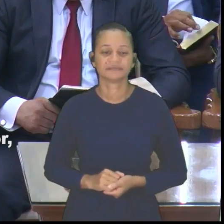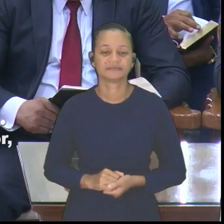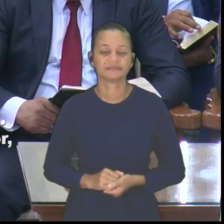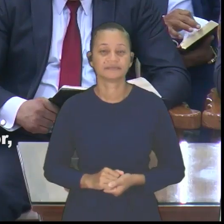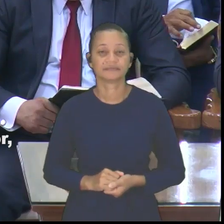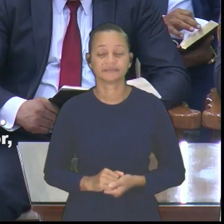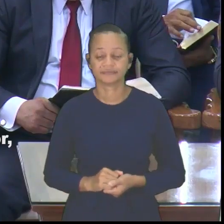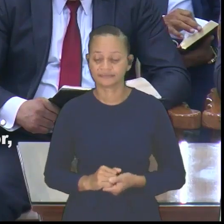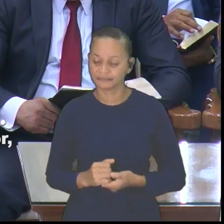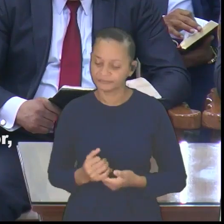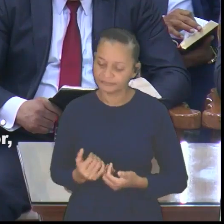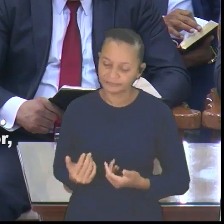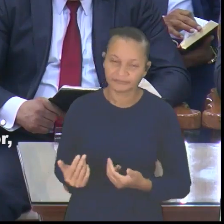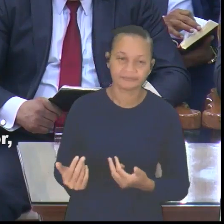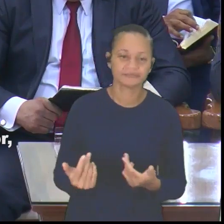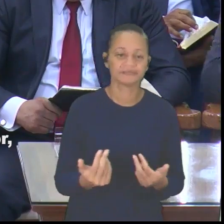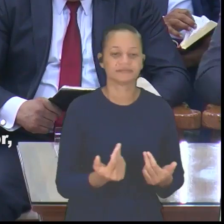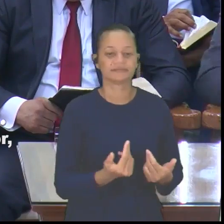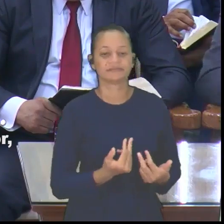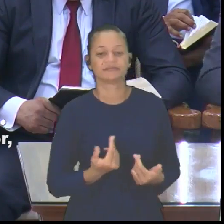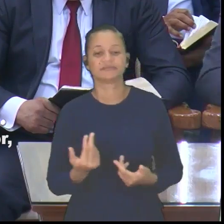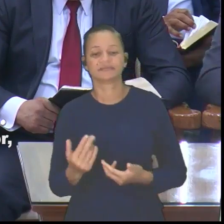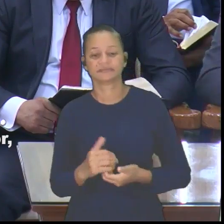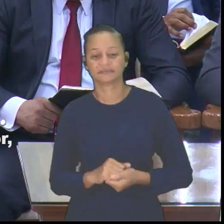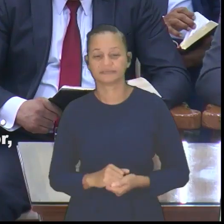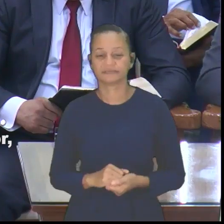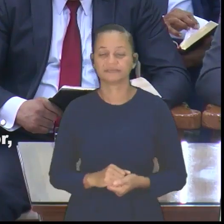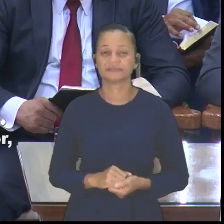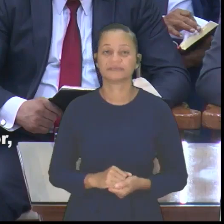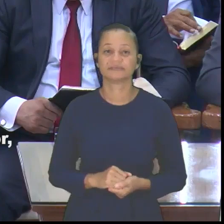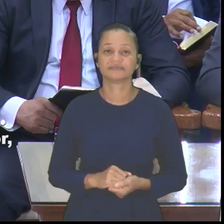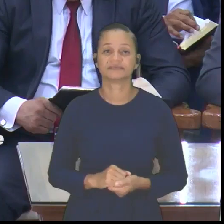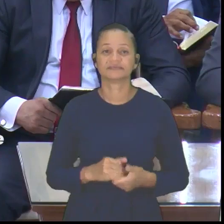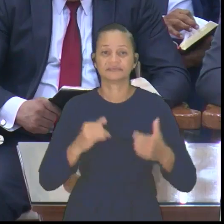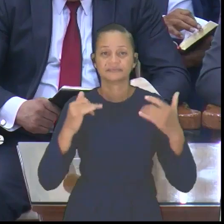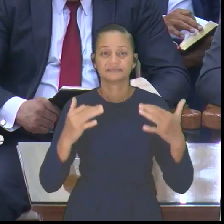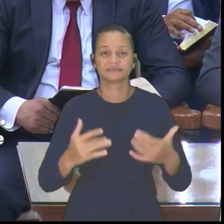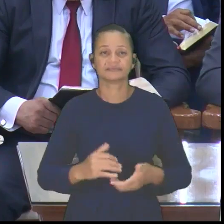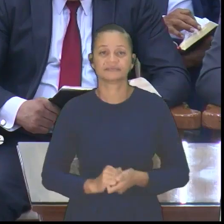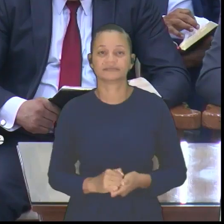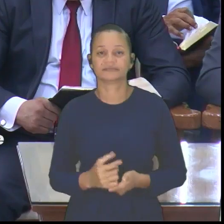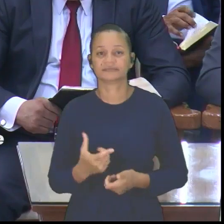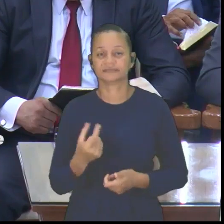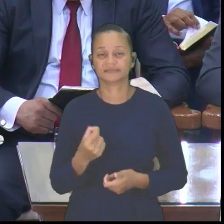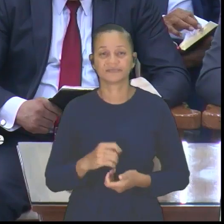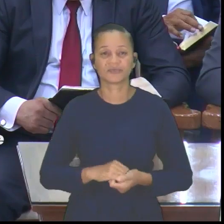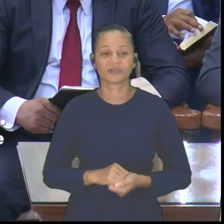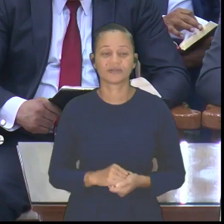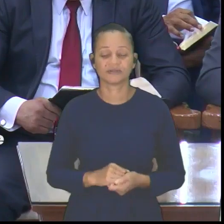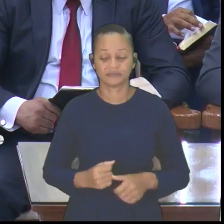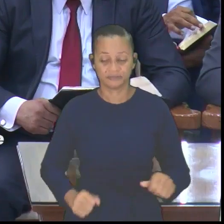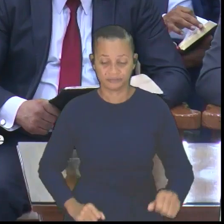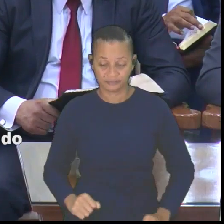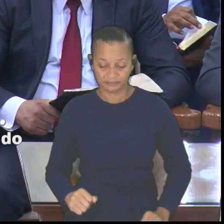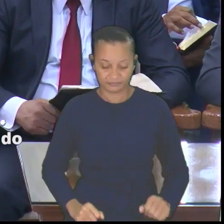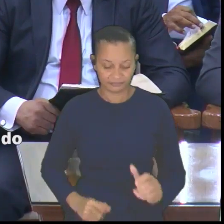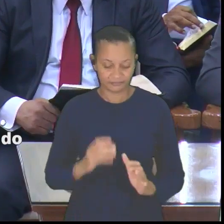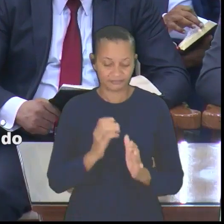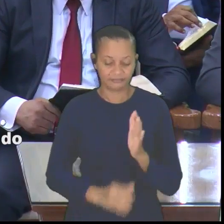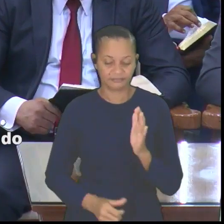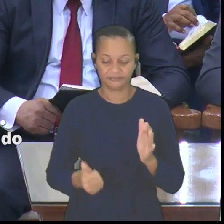No mesmo instante, não é isso não, é o texto que volta antes, que fala, é o 20 mesmo. Atos 12, 20.